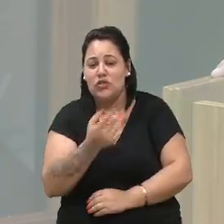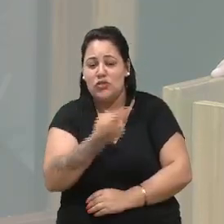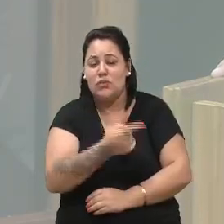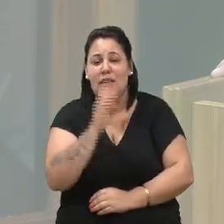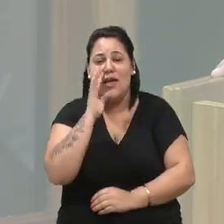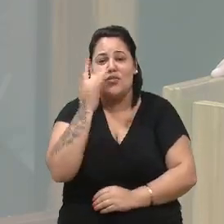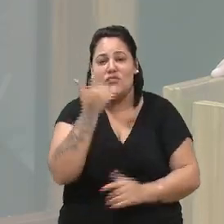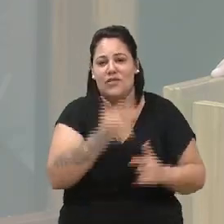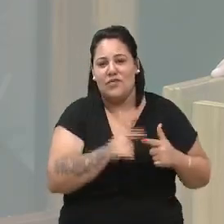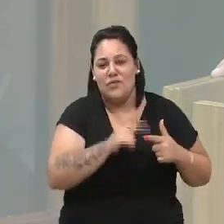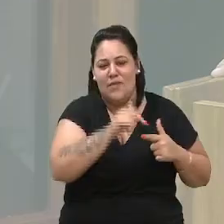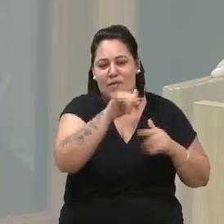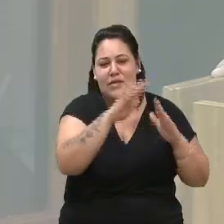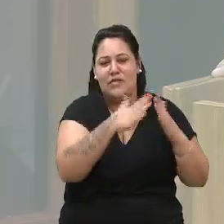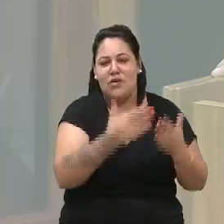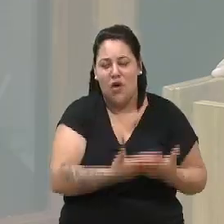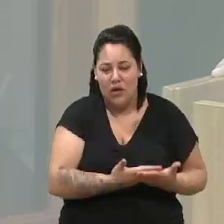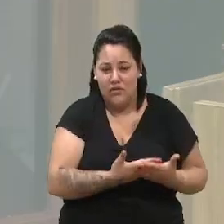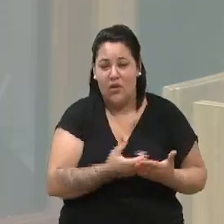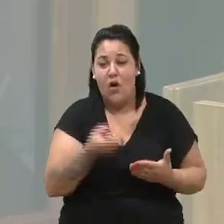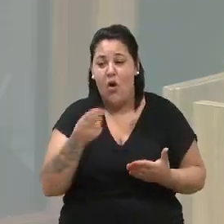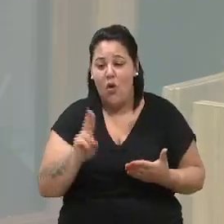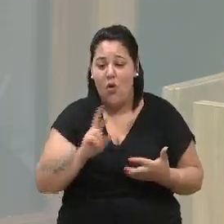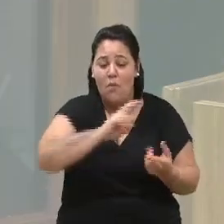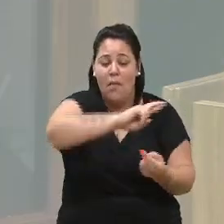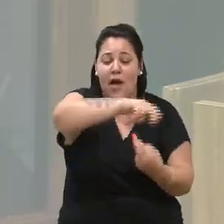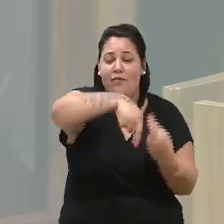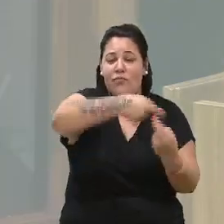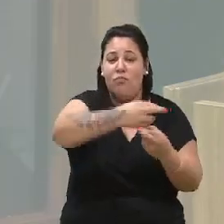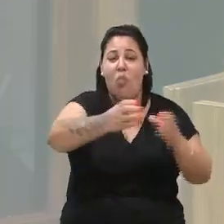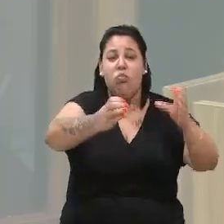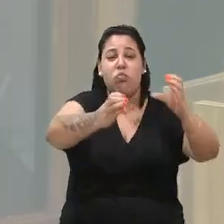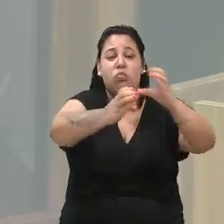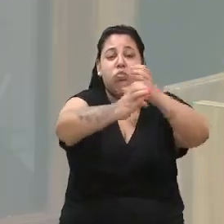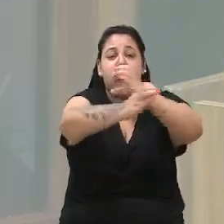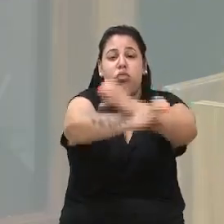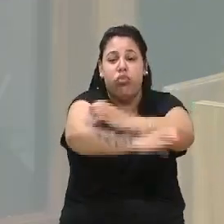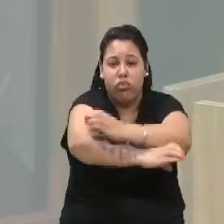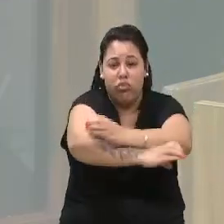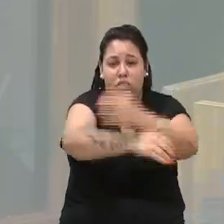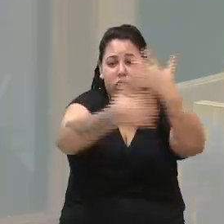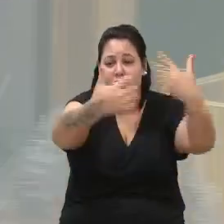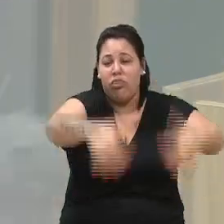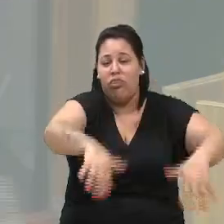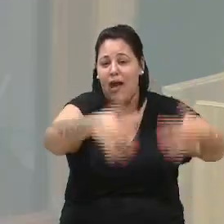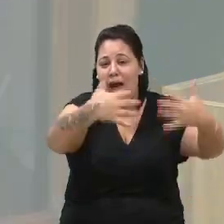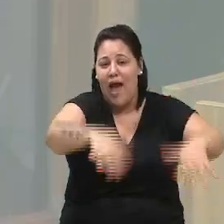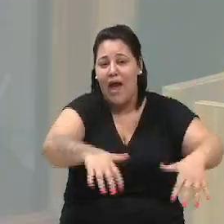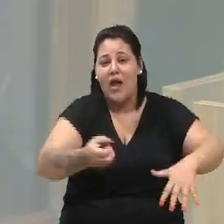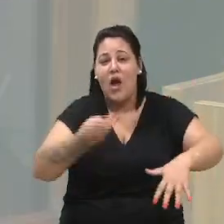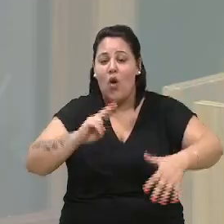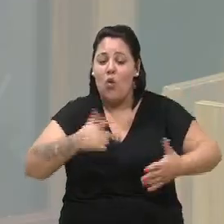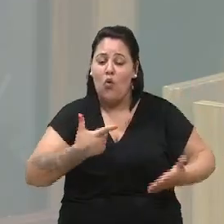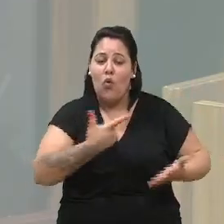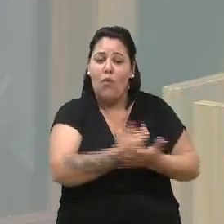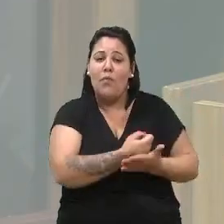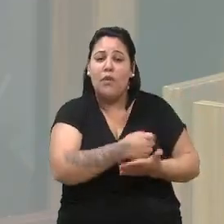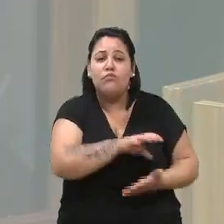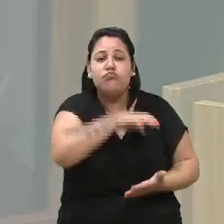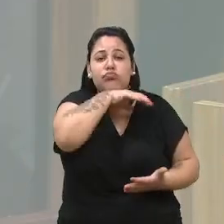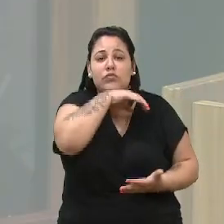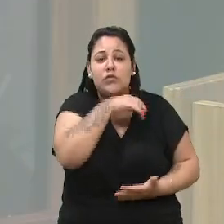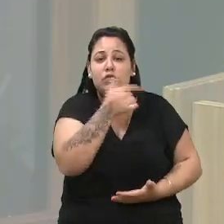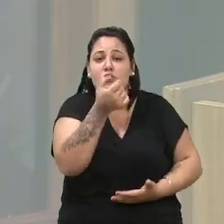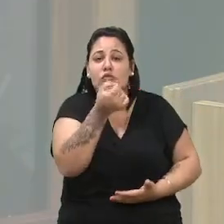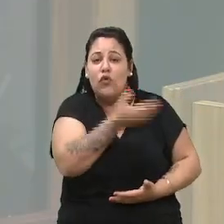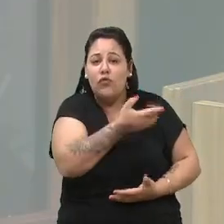problema, que é ou uma reforma que vai se gastar milhões, ou adquirir um terreno ali próximo, porque não